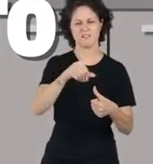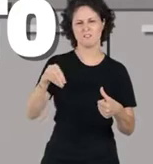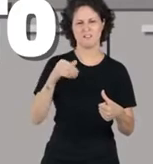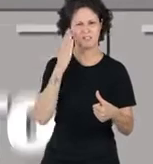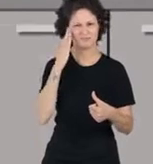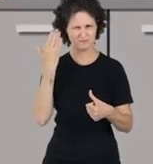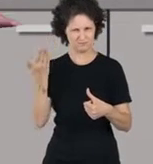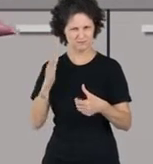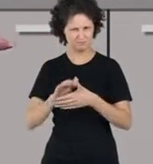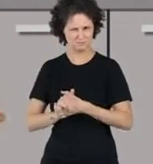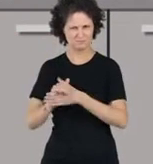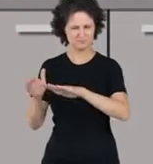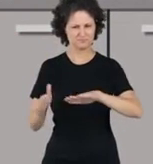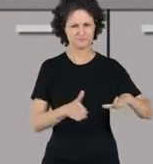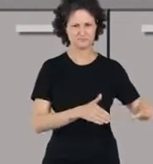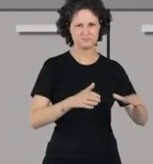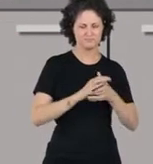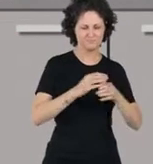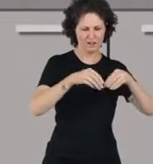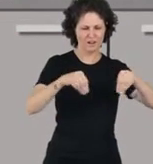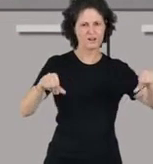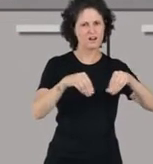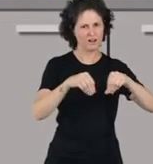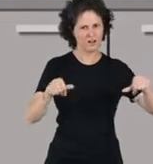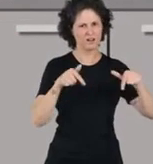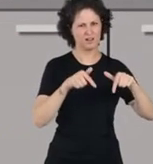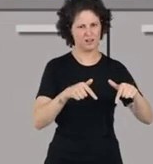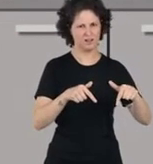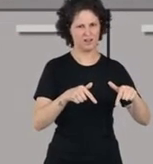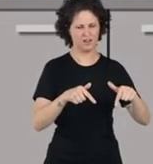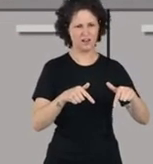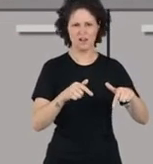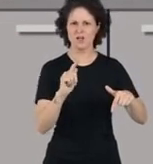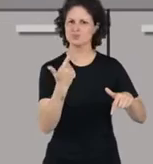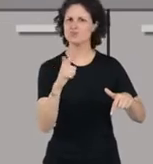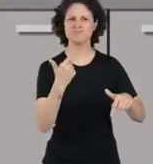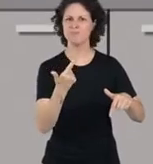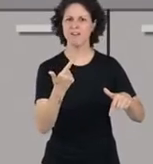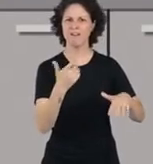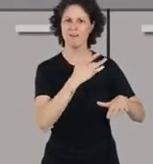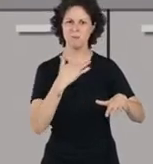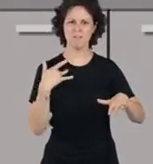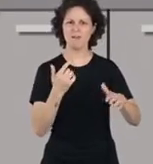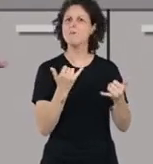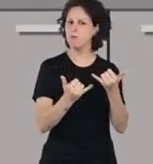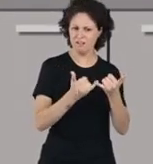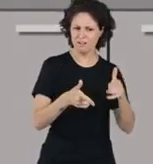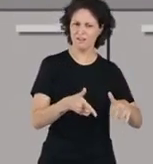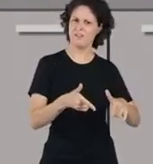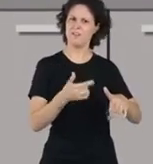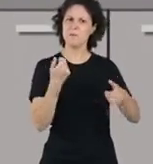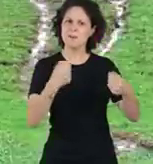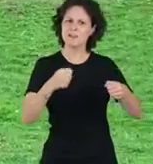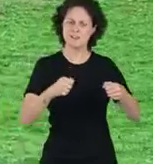solo? O empobrecimento acontece por conta da diminuição de nutrientes no solo, que são essenciais para que as plantas